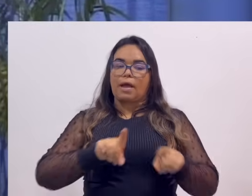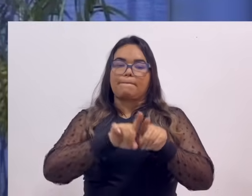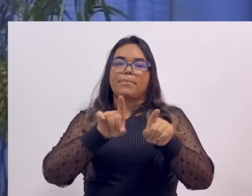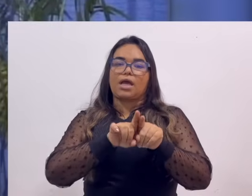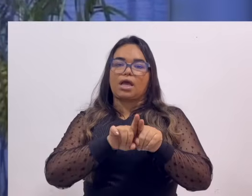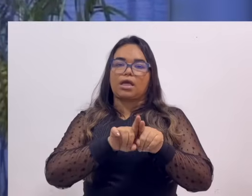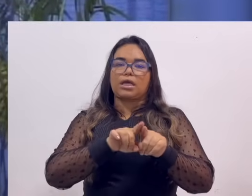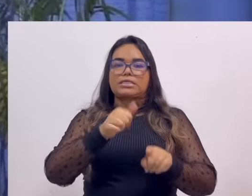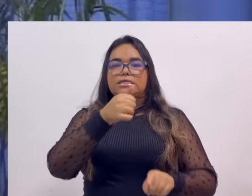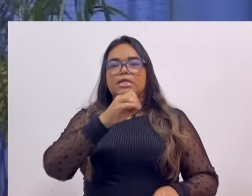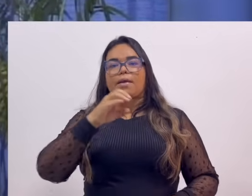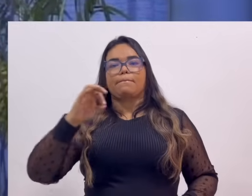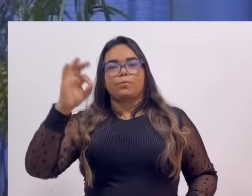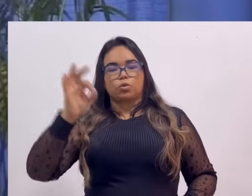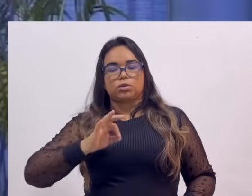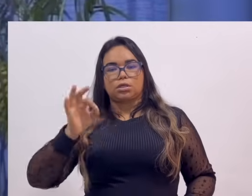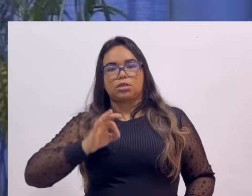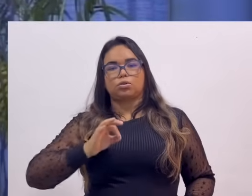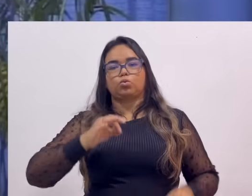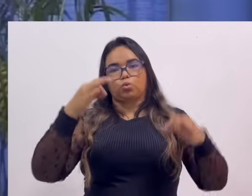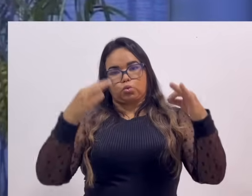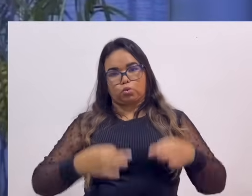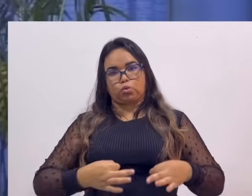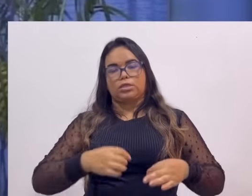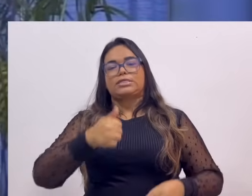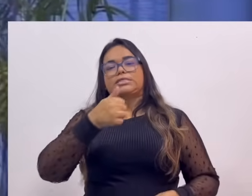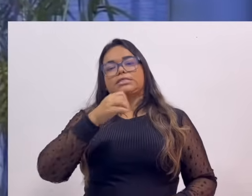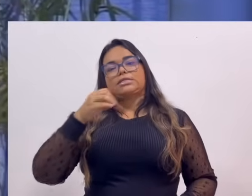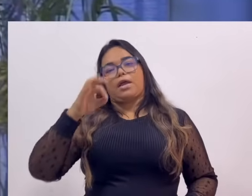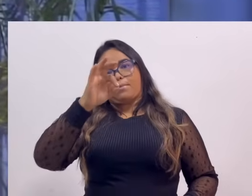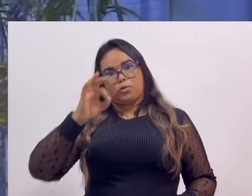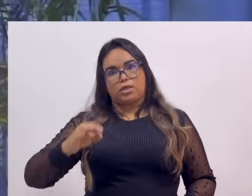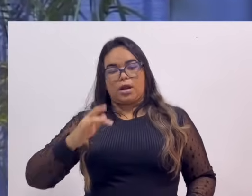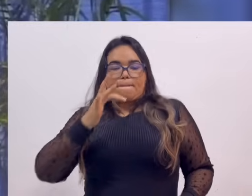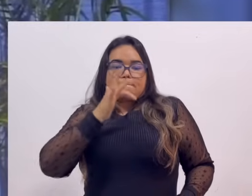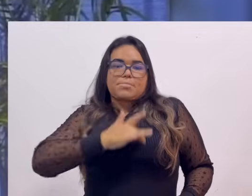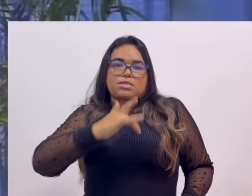misericordioso. É difícil ser ambos.